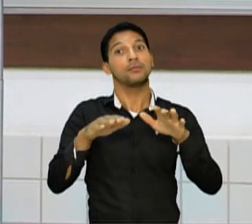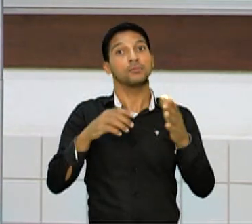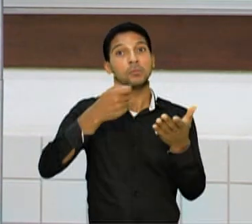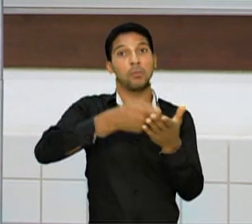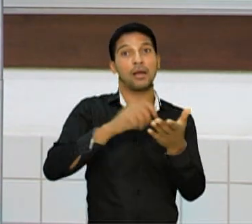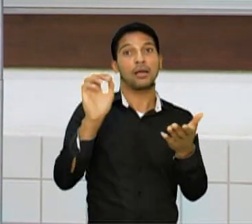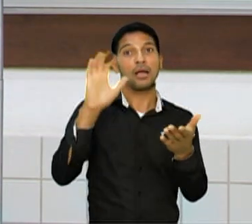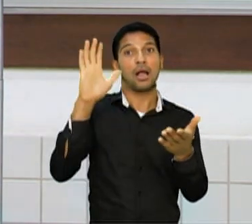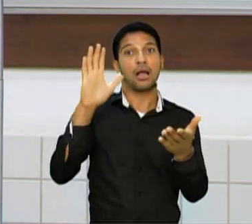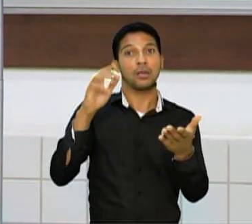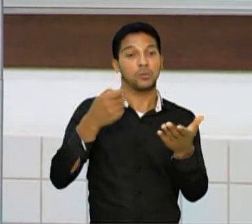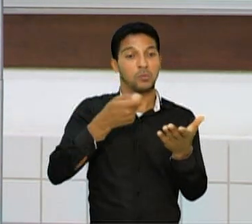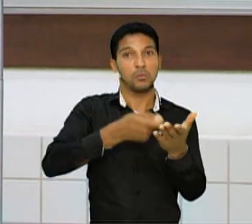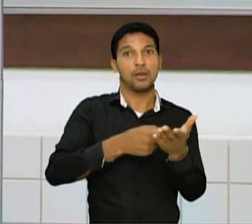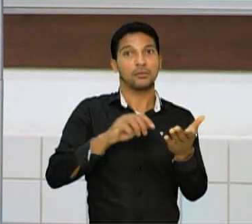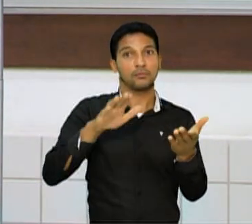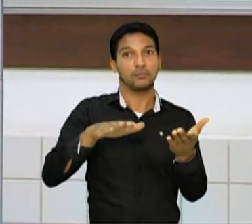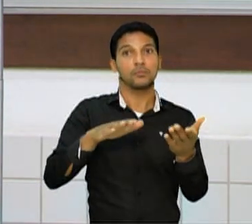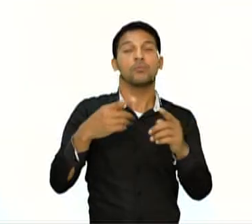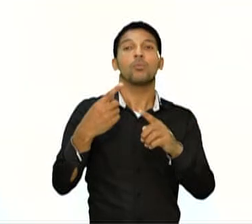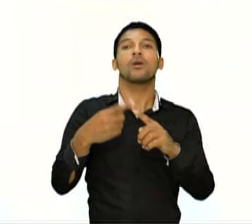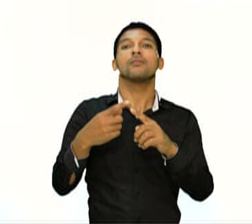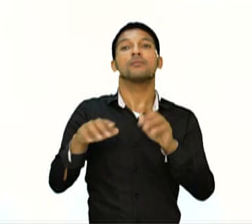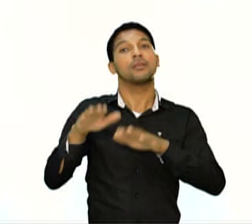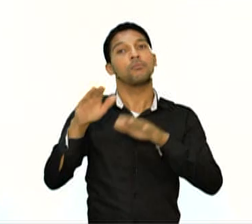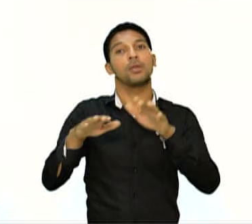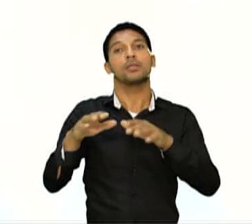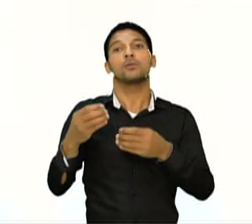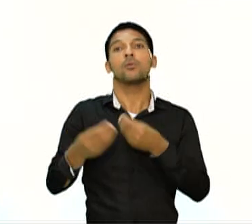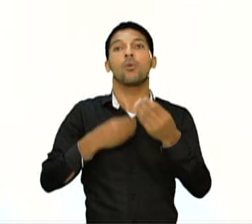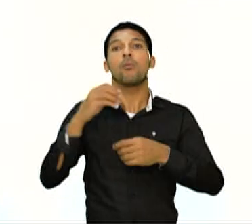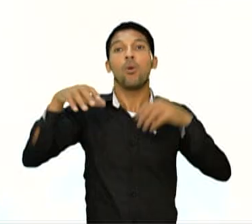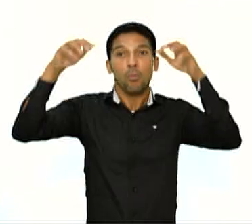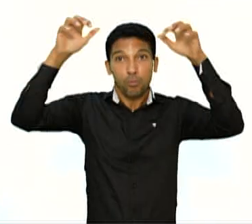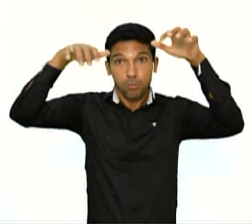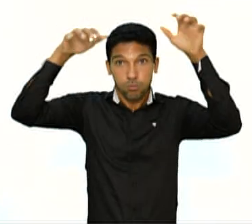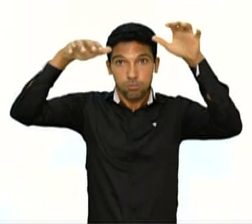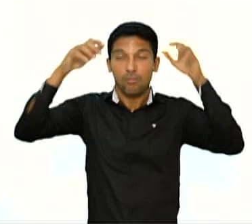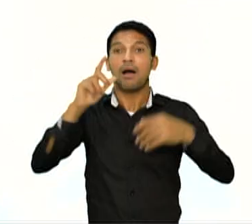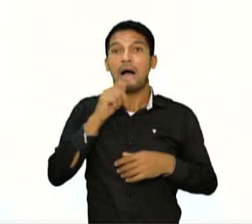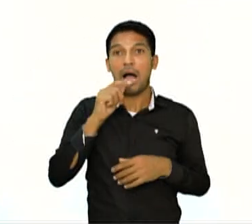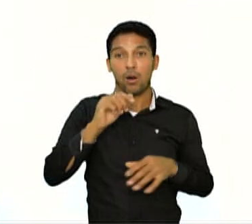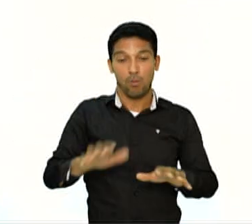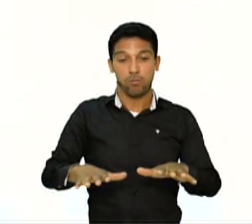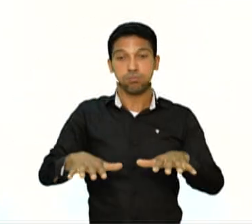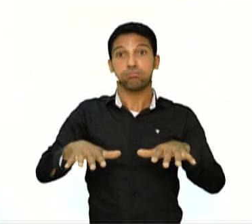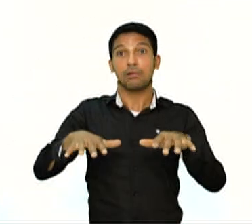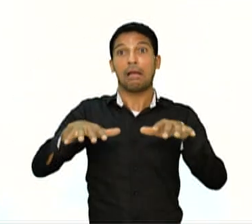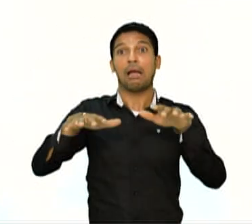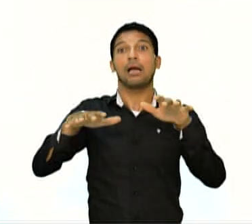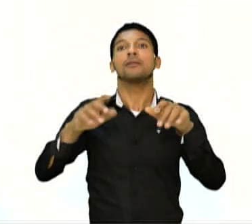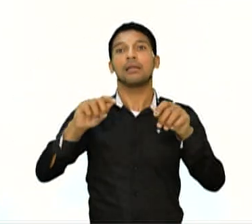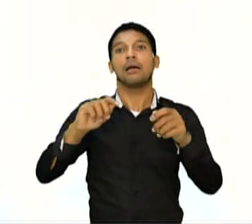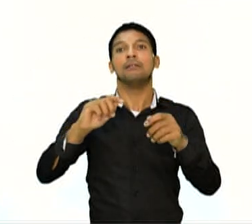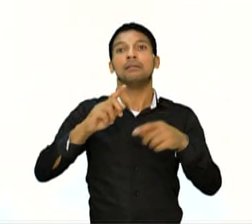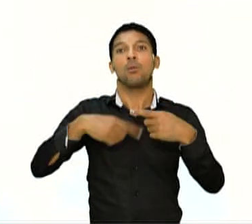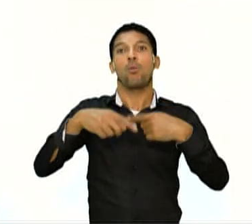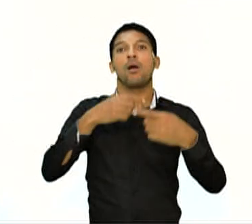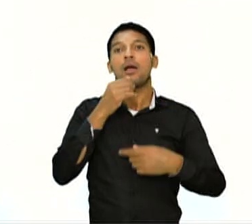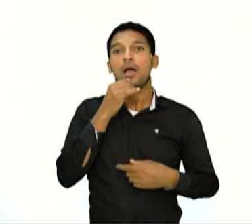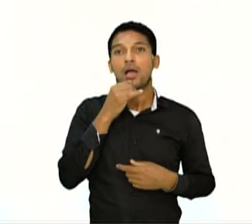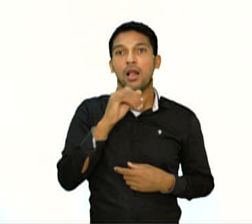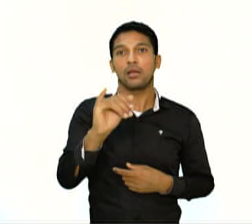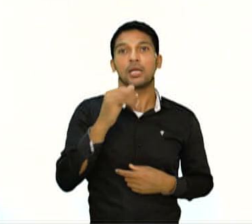energia química, que não tínhamos falado, muito ligada principalmente à produção a partir de alimentos,